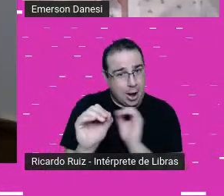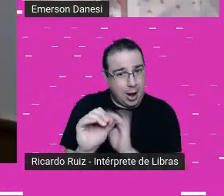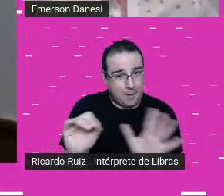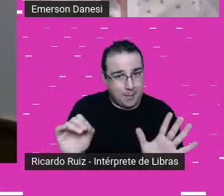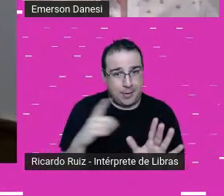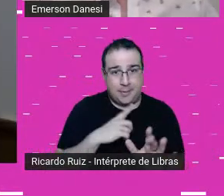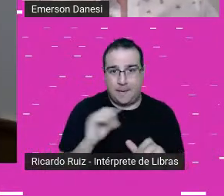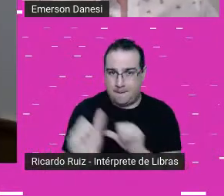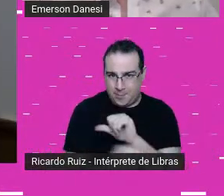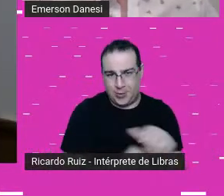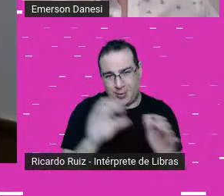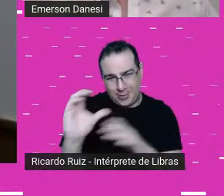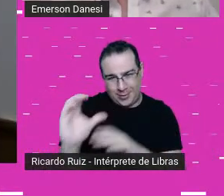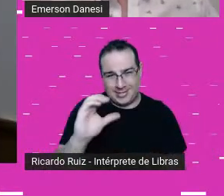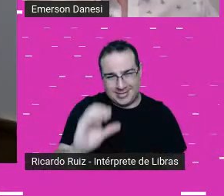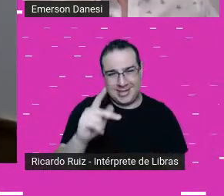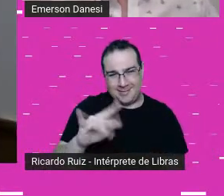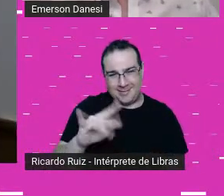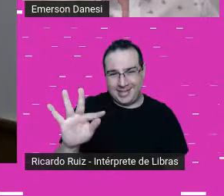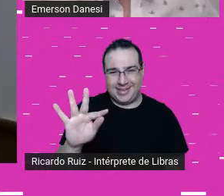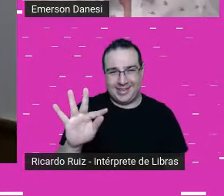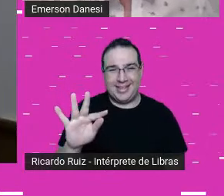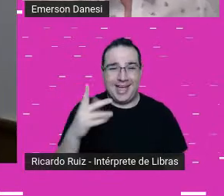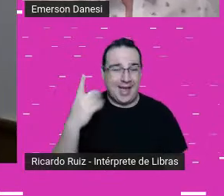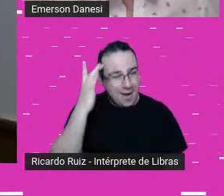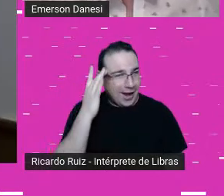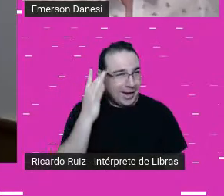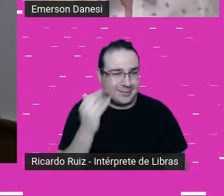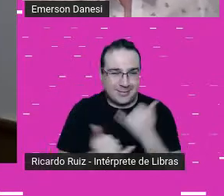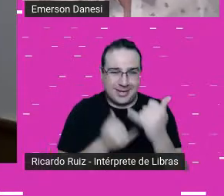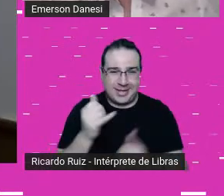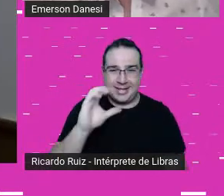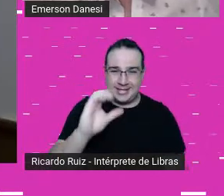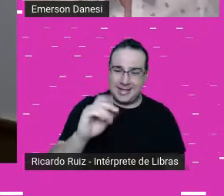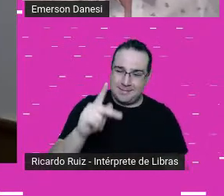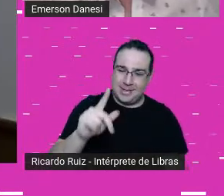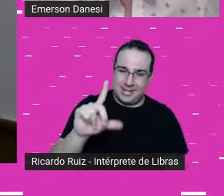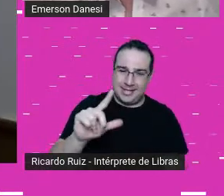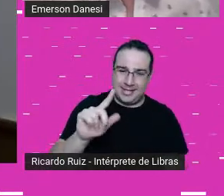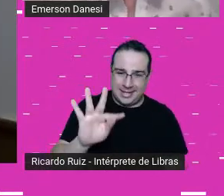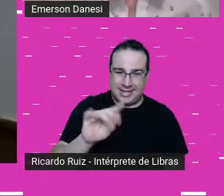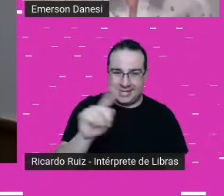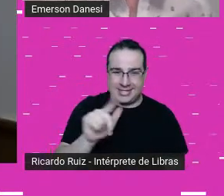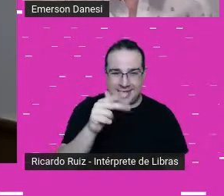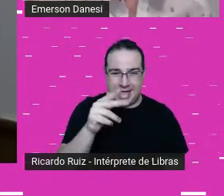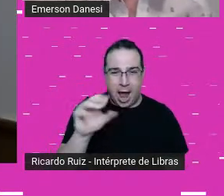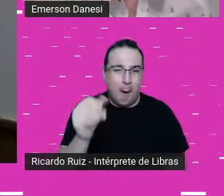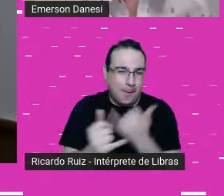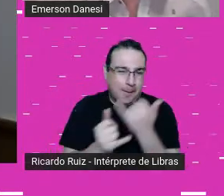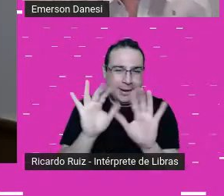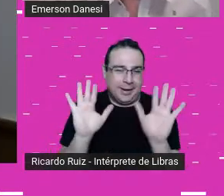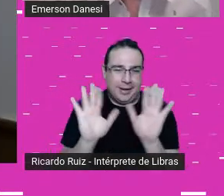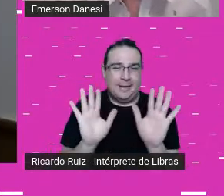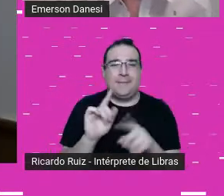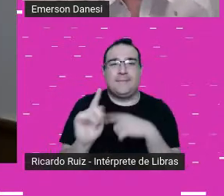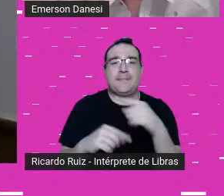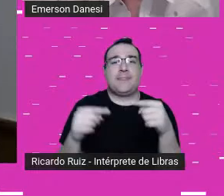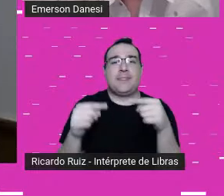para o CPT, acho que é por isso CPTzinho, não é o CPTzão, e aí era quando o Antônio estava